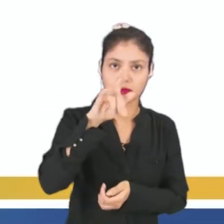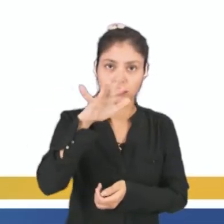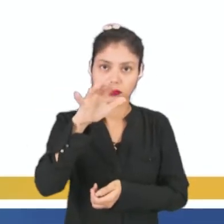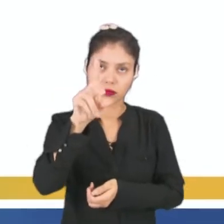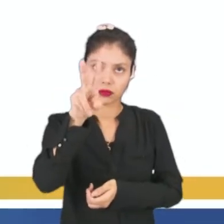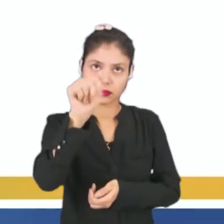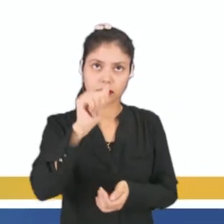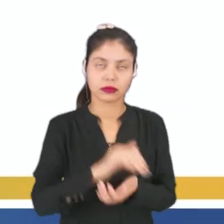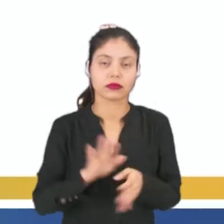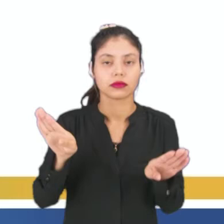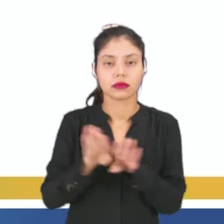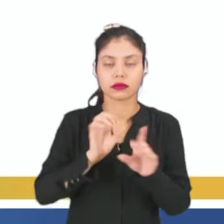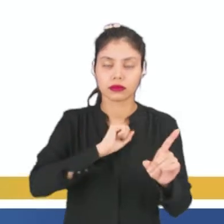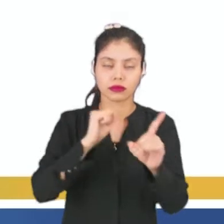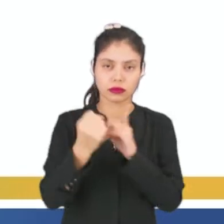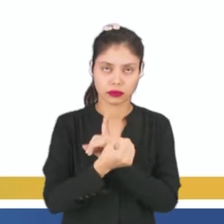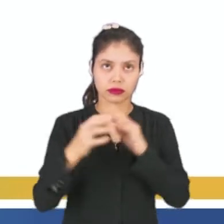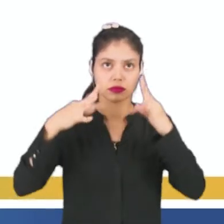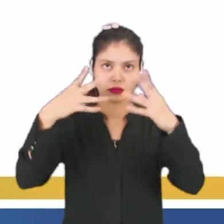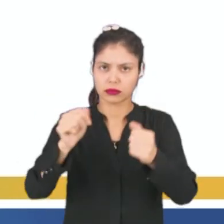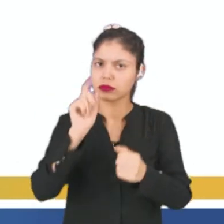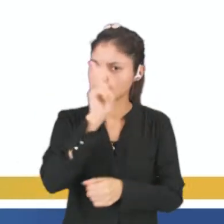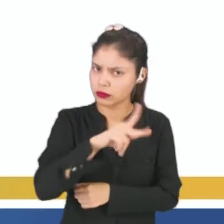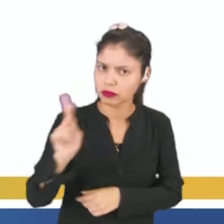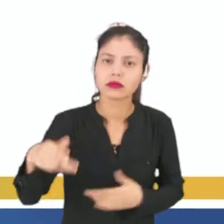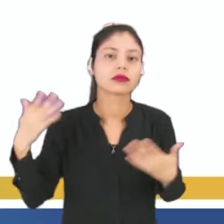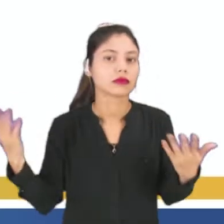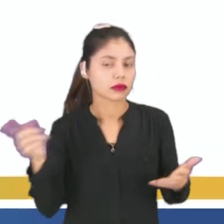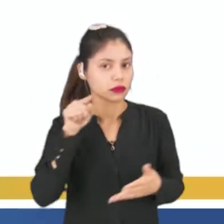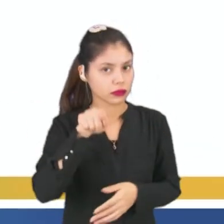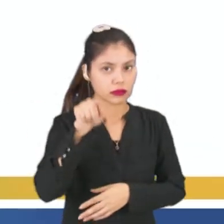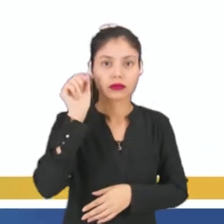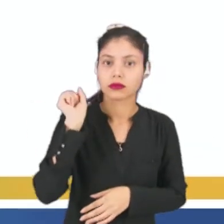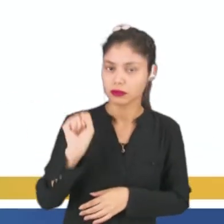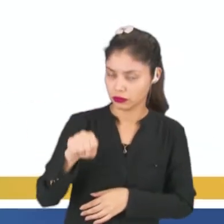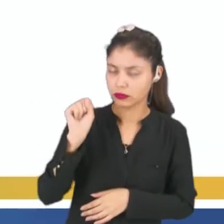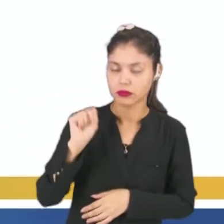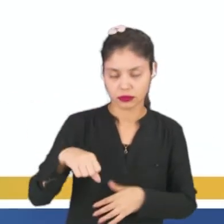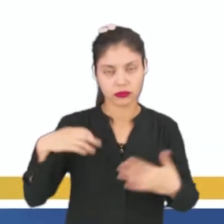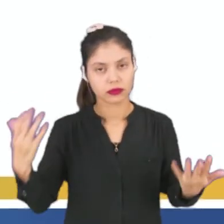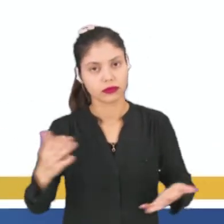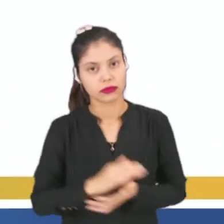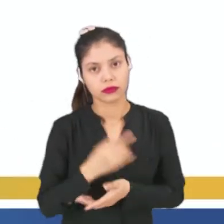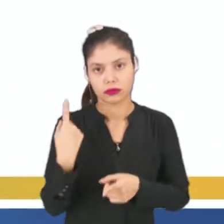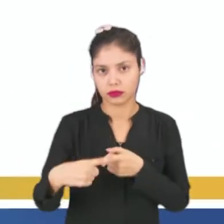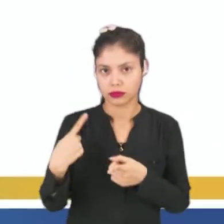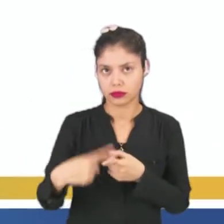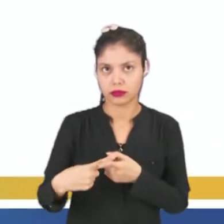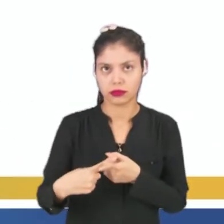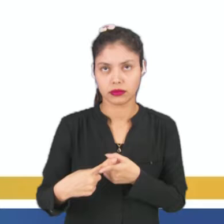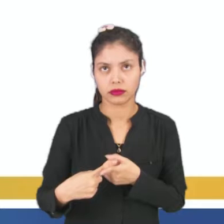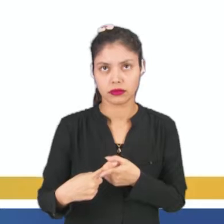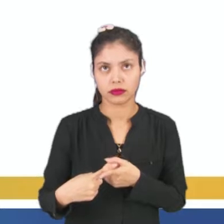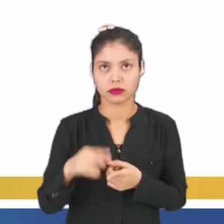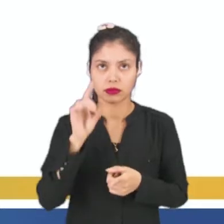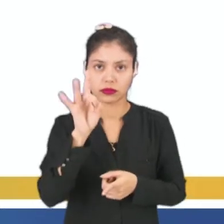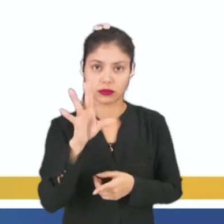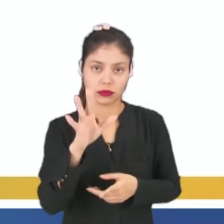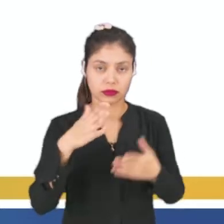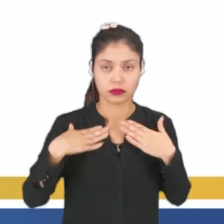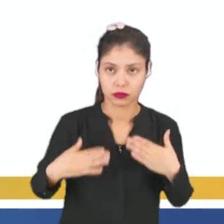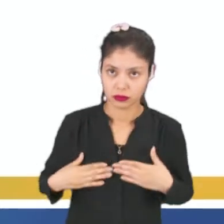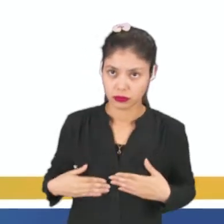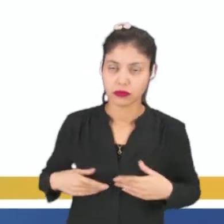e social. Tudo isso, professor, tem a ver com saúde, sim, porque não apenas o